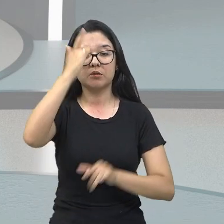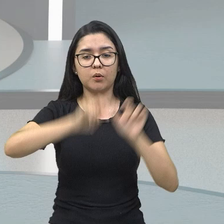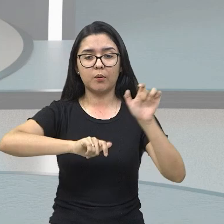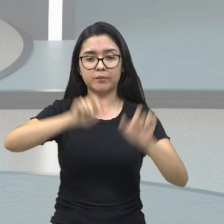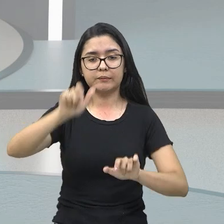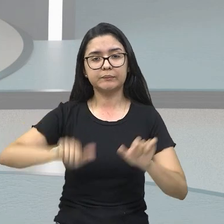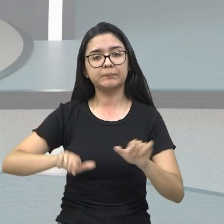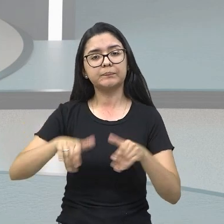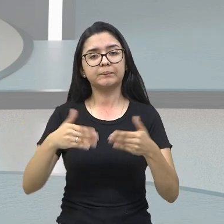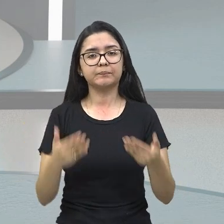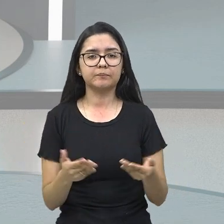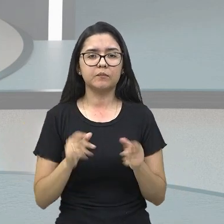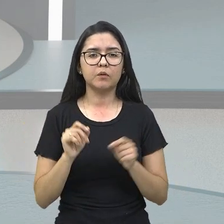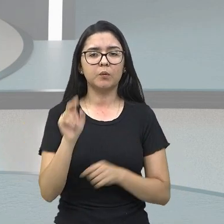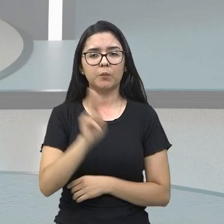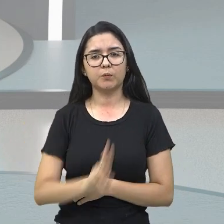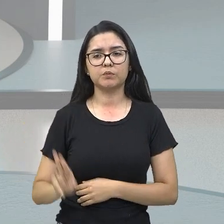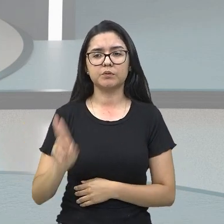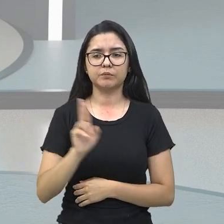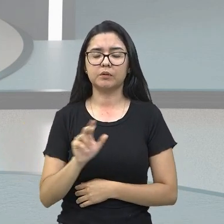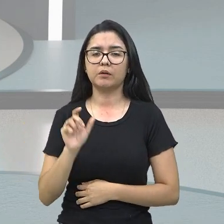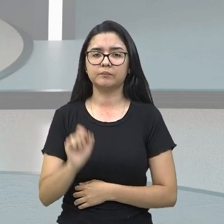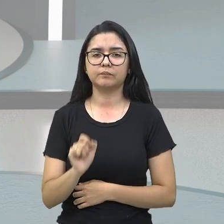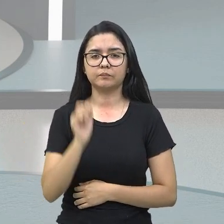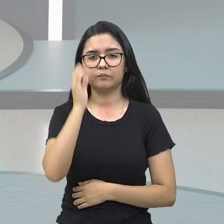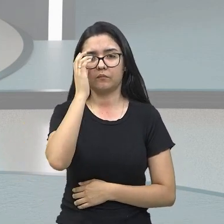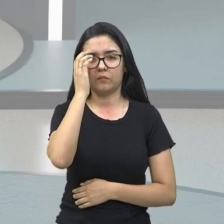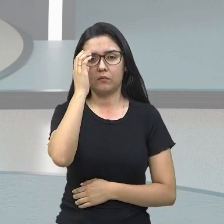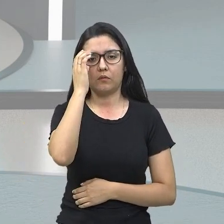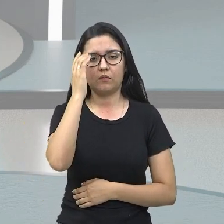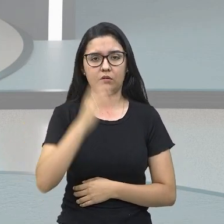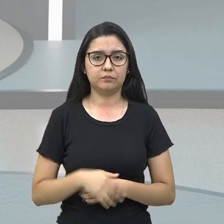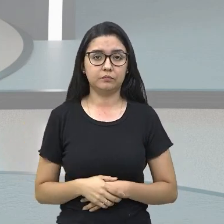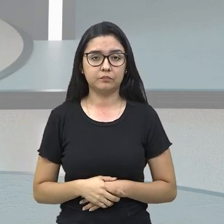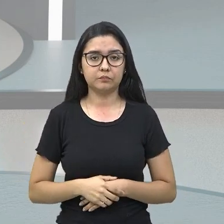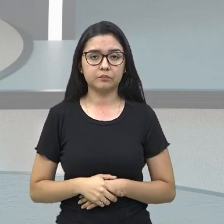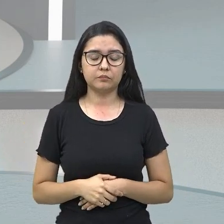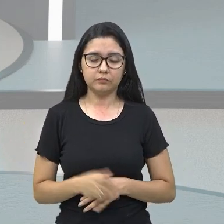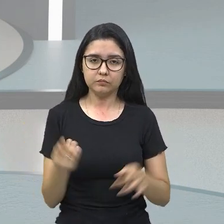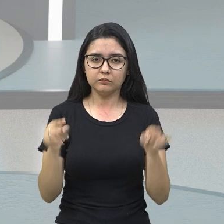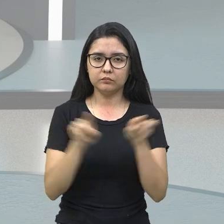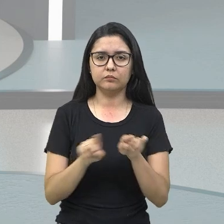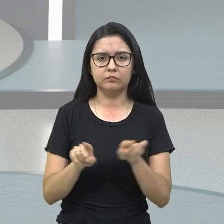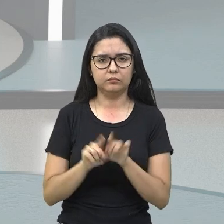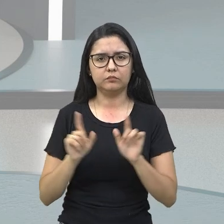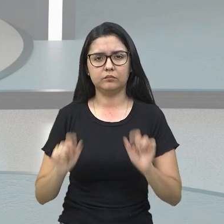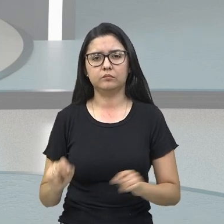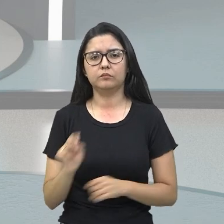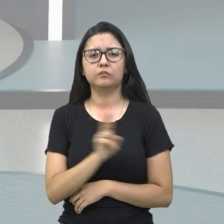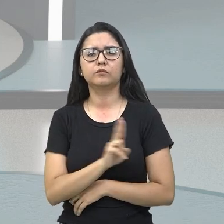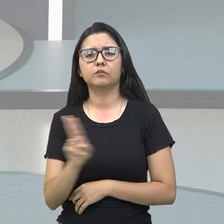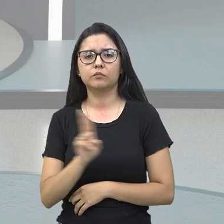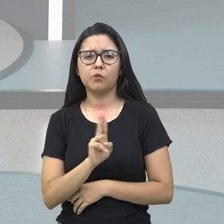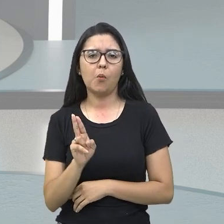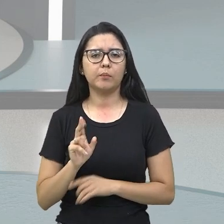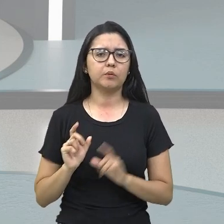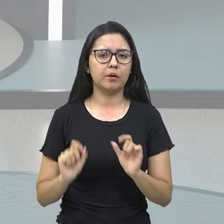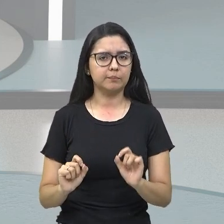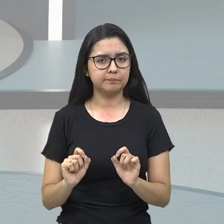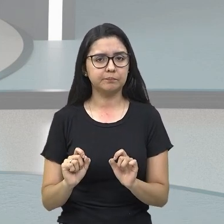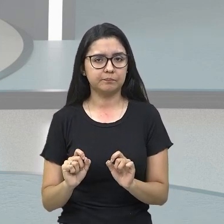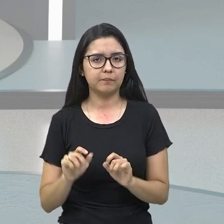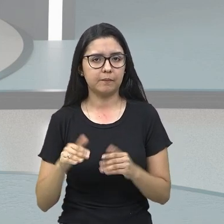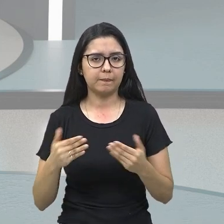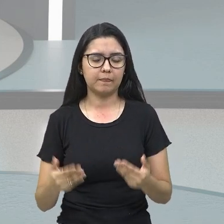produzem, utilizam e fazem com que esses nomes funcionem, que eles peguem, elas vão